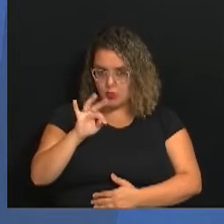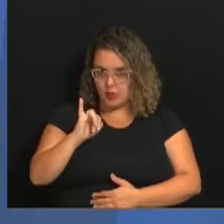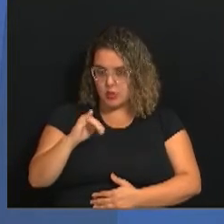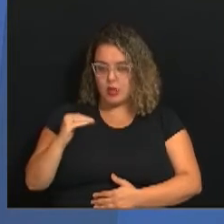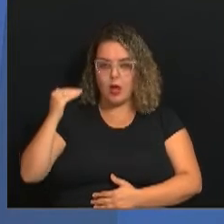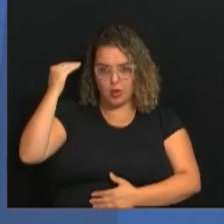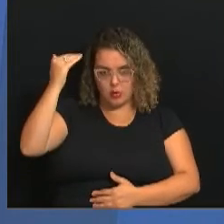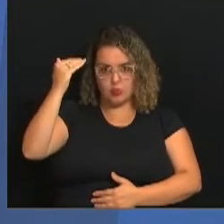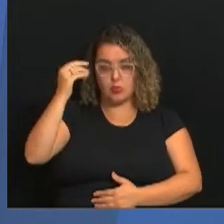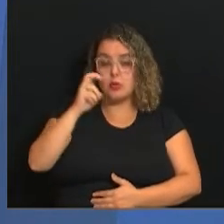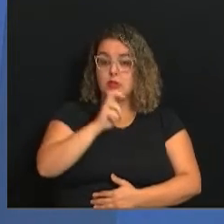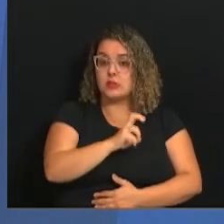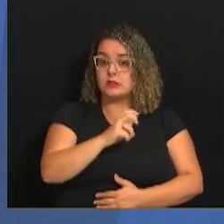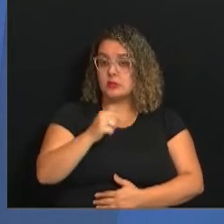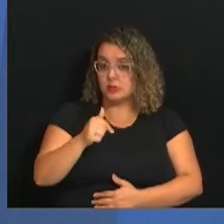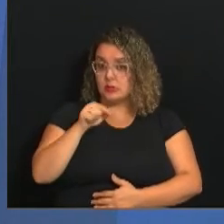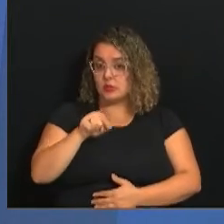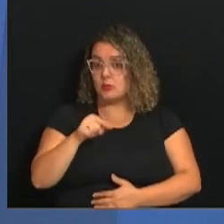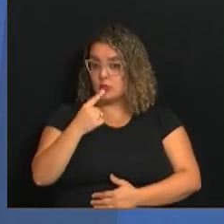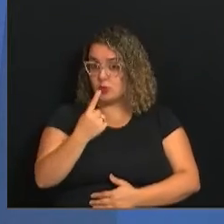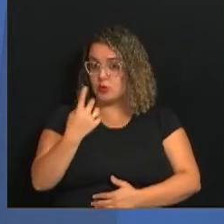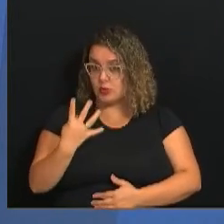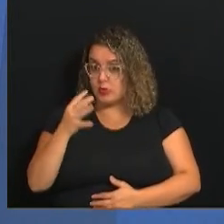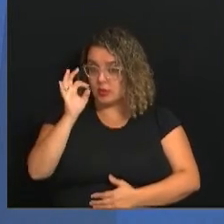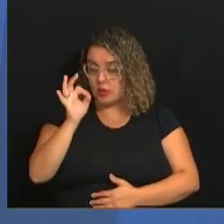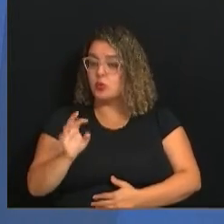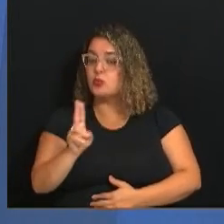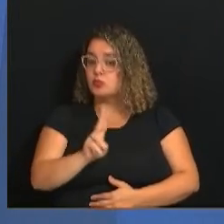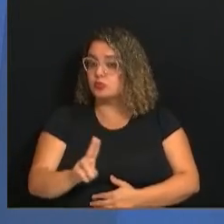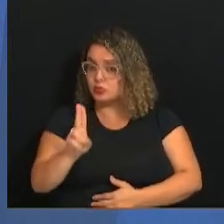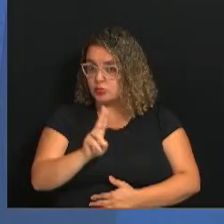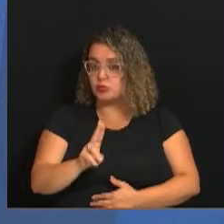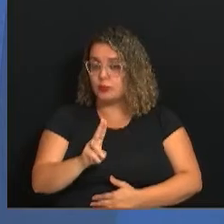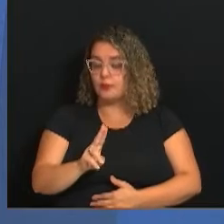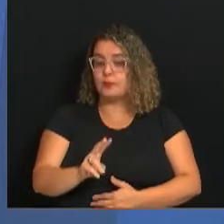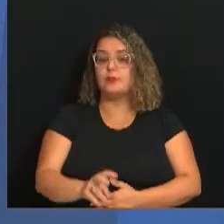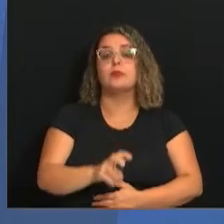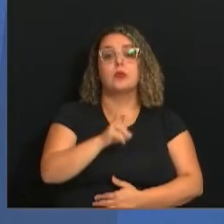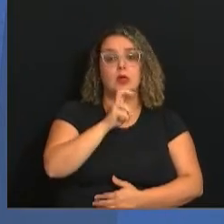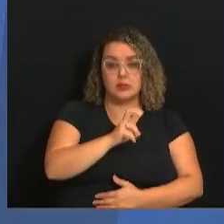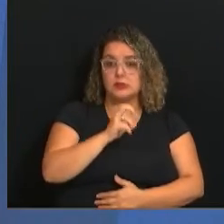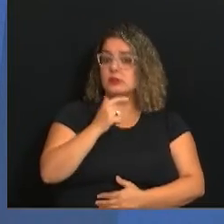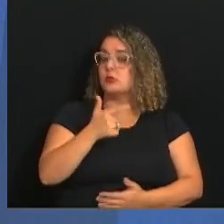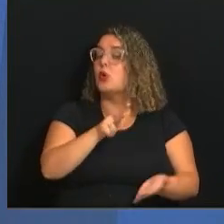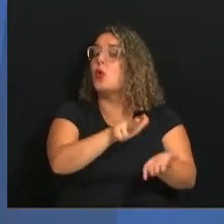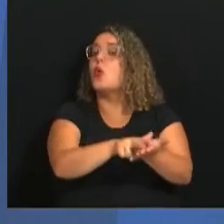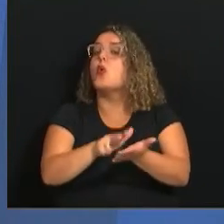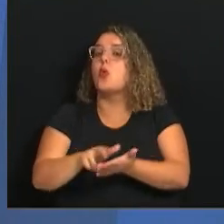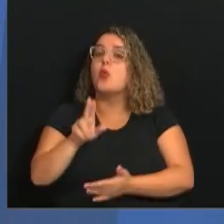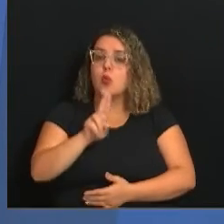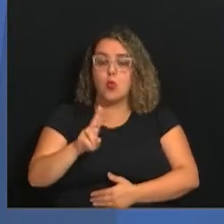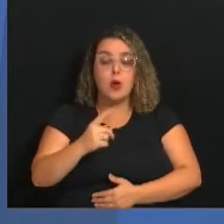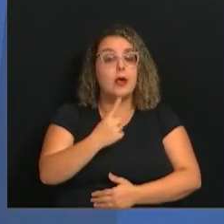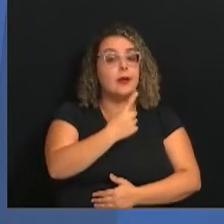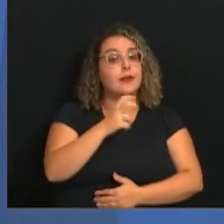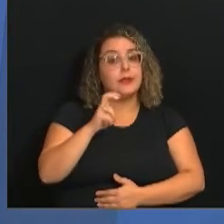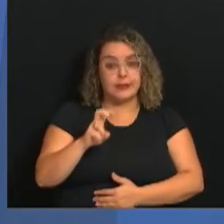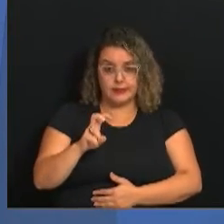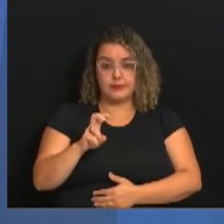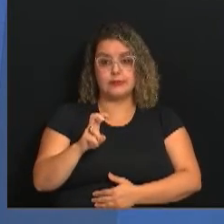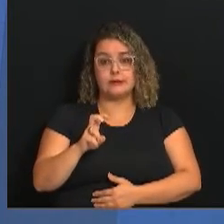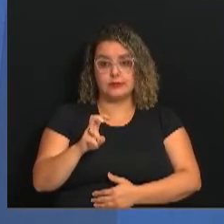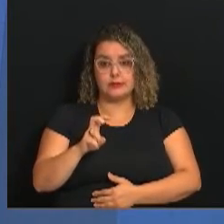Arthur Nogueira, Pedreira, Santo Antônio de Posse, Engenheiro Coelho, Morungaba e Olambra. A gente lembra que algumas cidades, você que assiste sempre